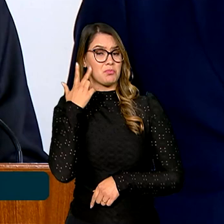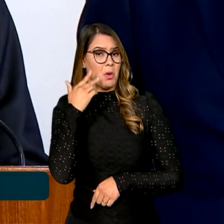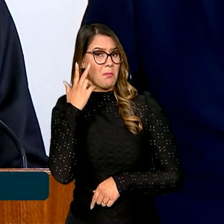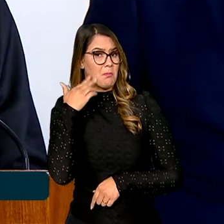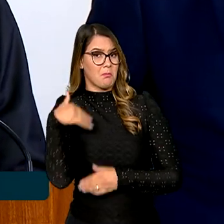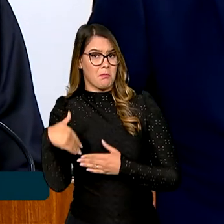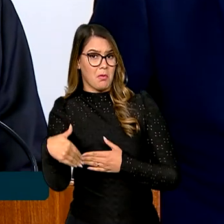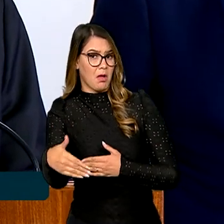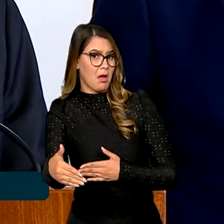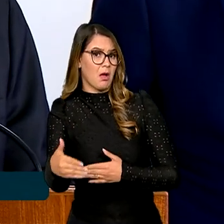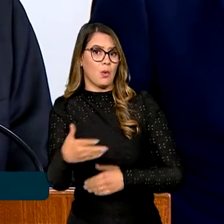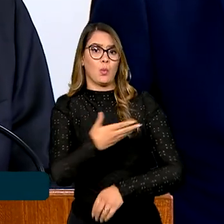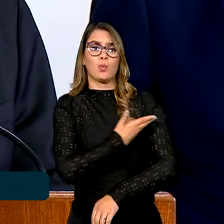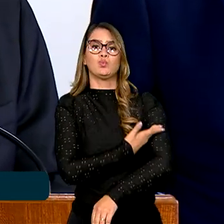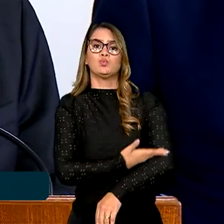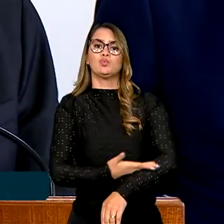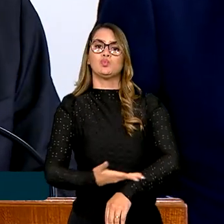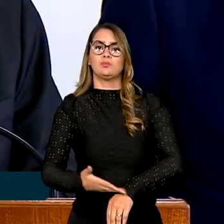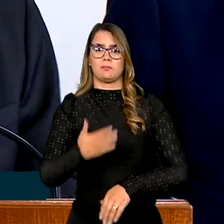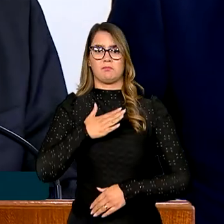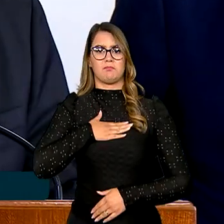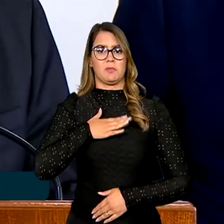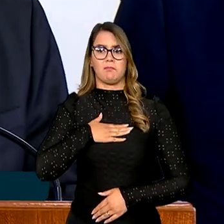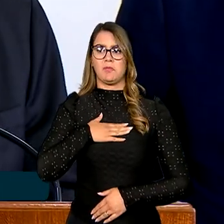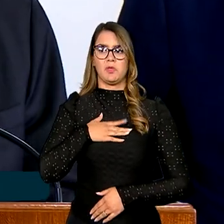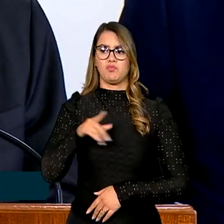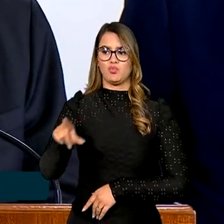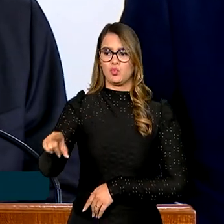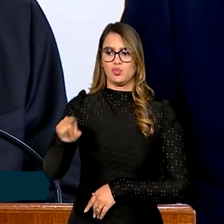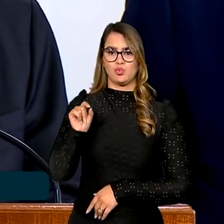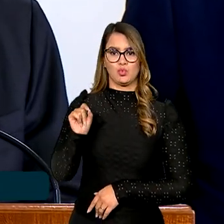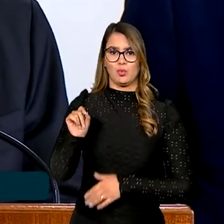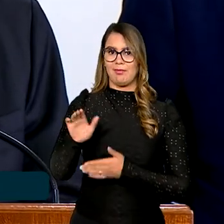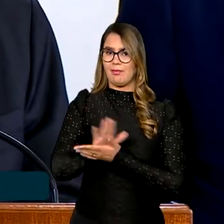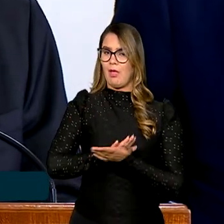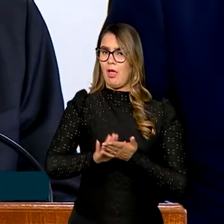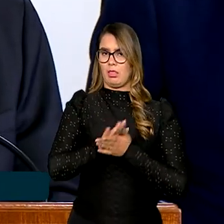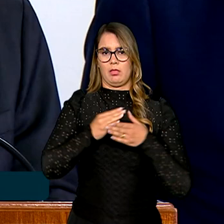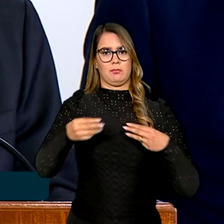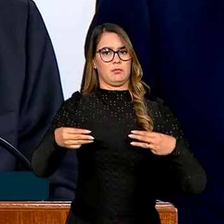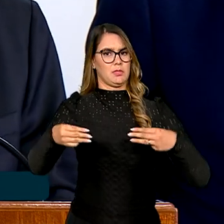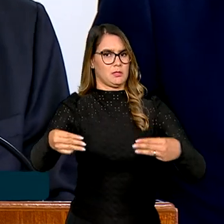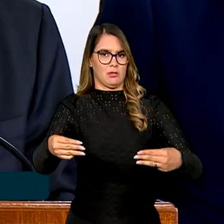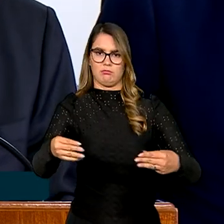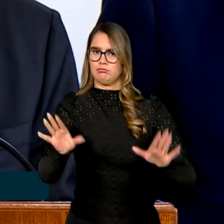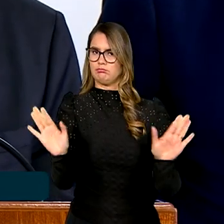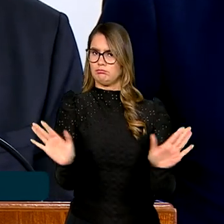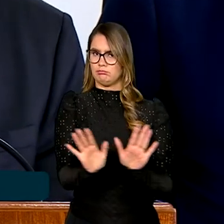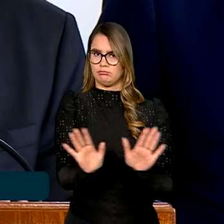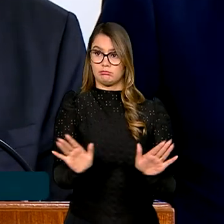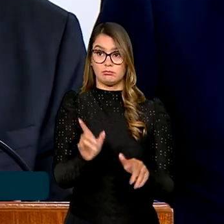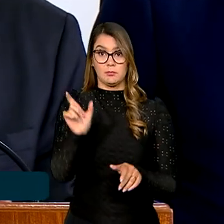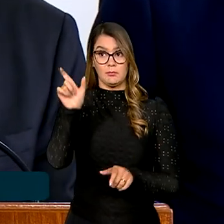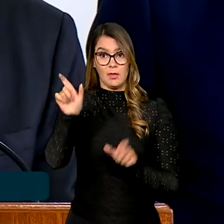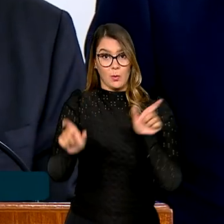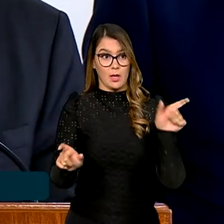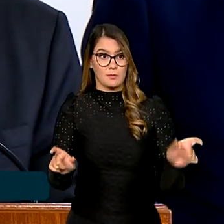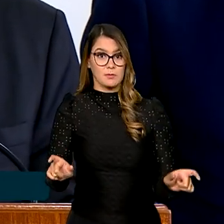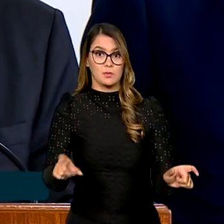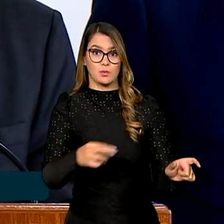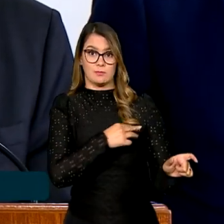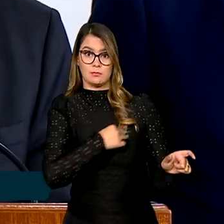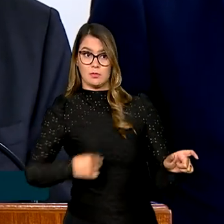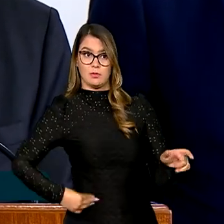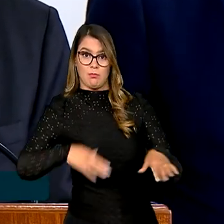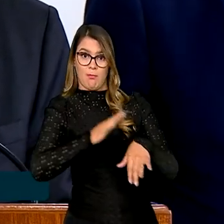normalmente tenho por hábito cultural não indicar ninguém em nenhum ministério. Eu quero que as pessoas montem o time que